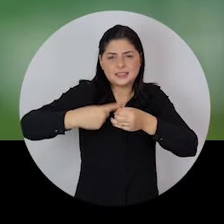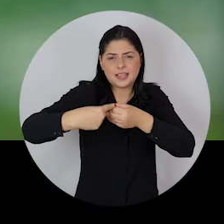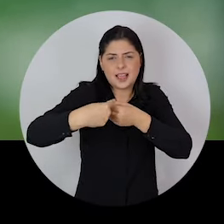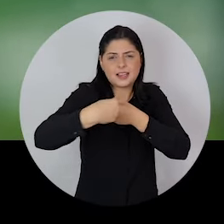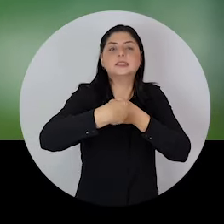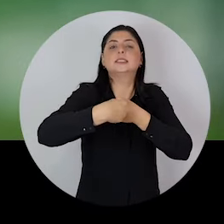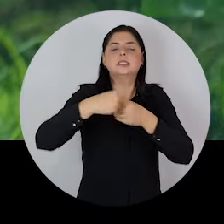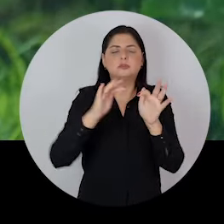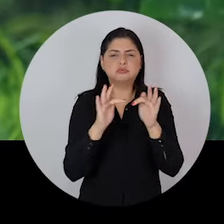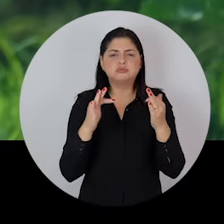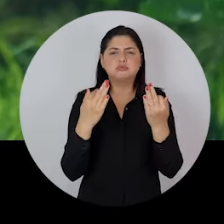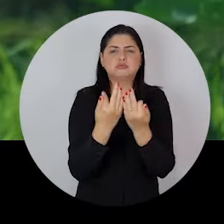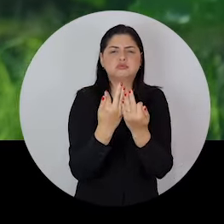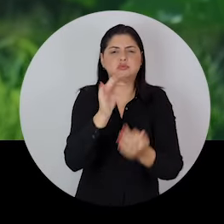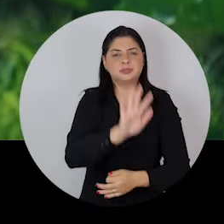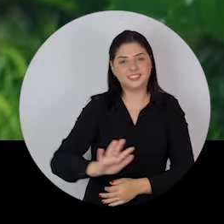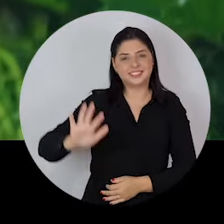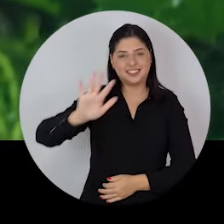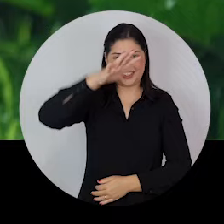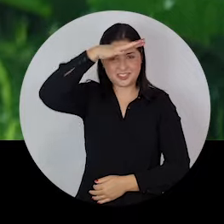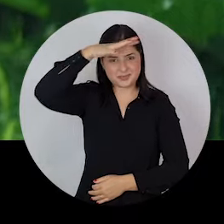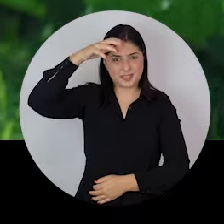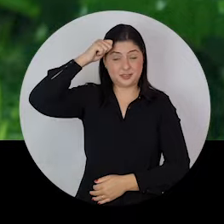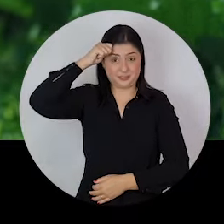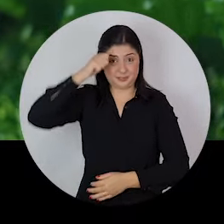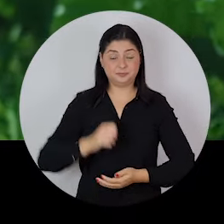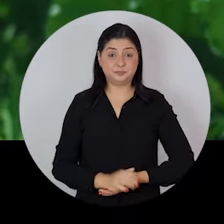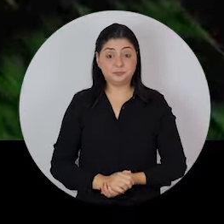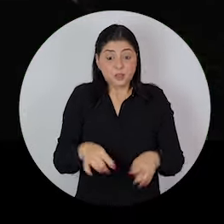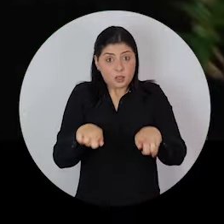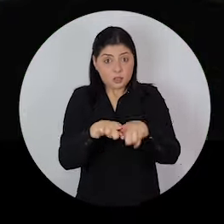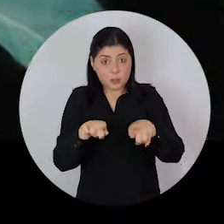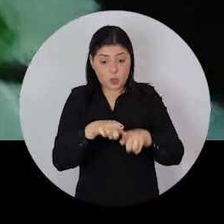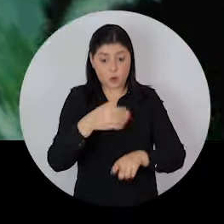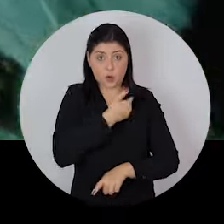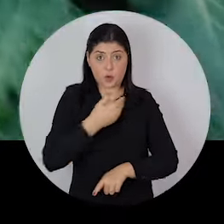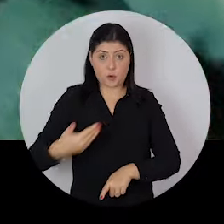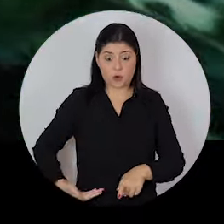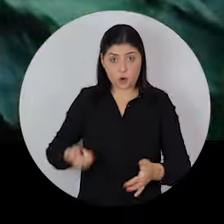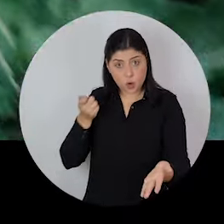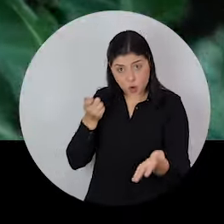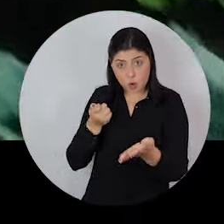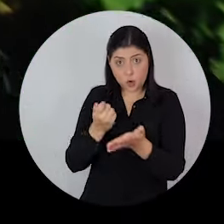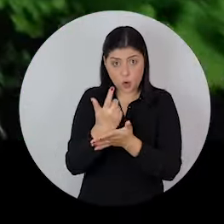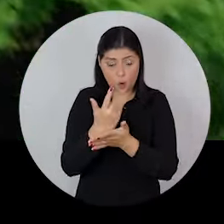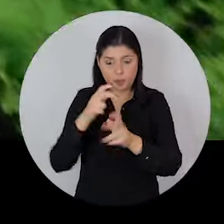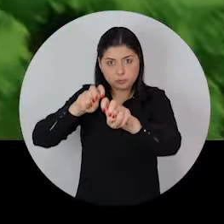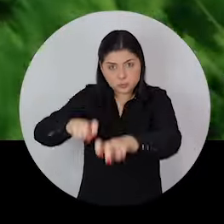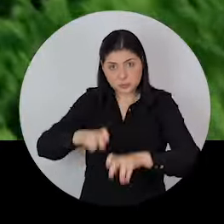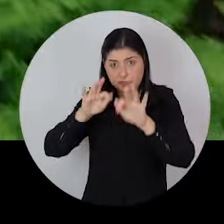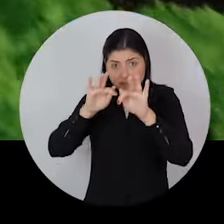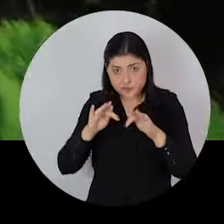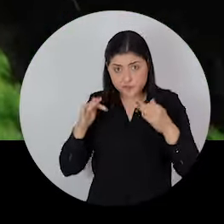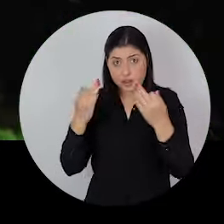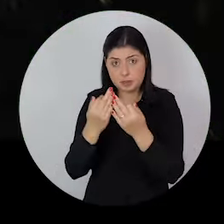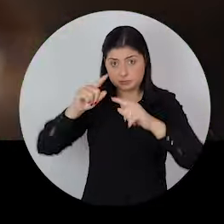milhares de famílias em todo estado de Mato Grosso Além disso o governo compra os produtos da agricultura familiar